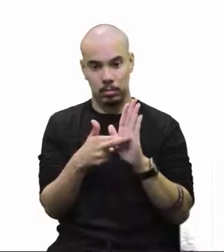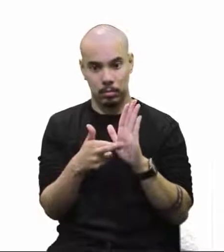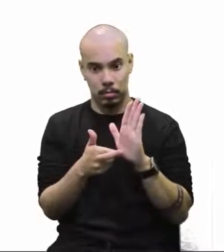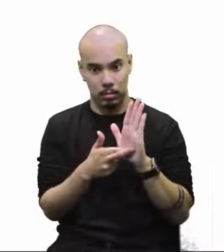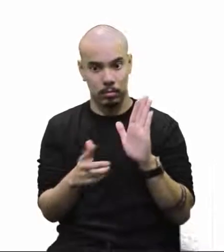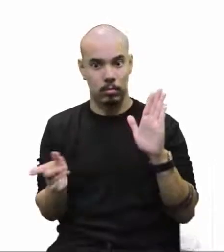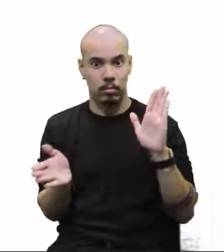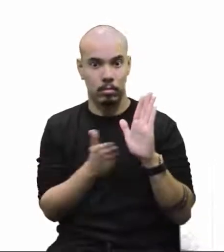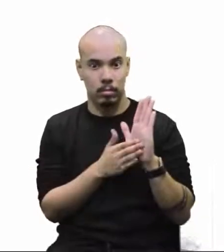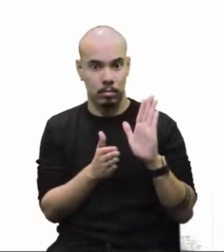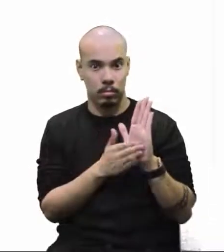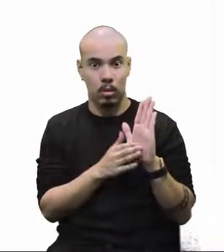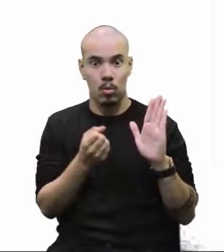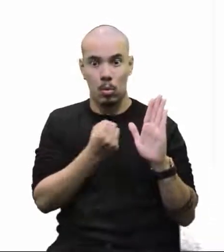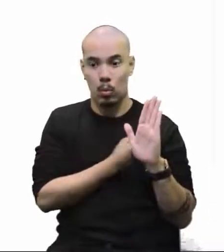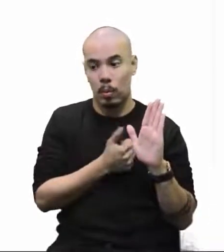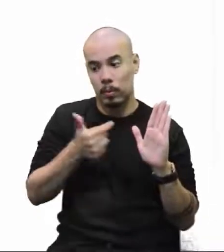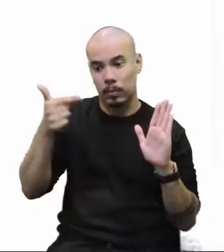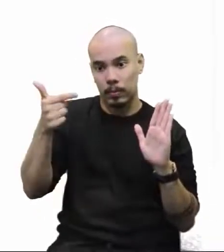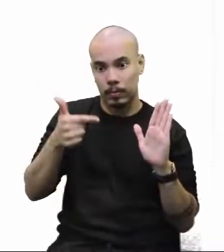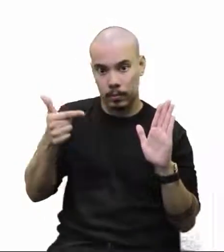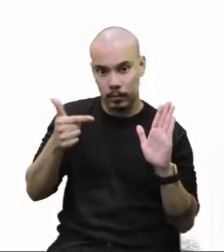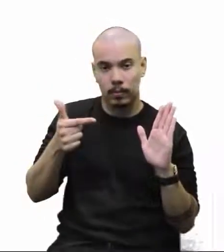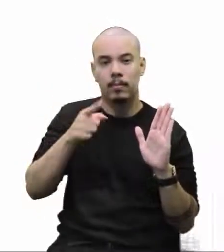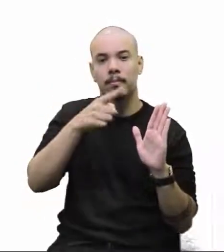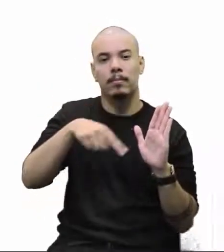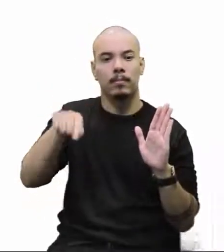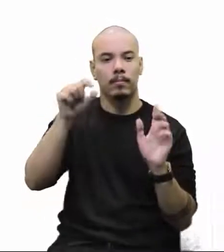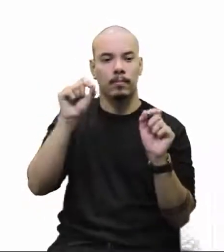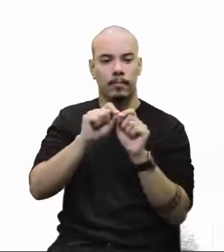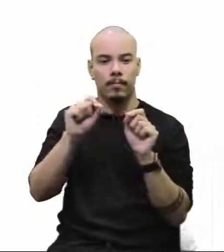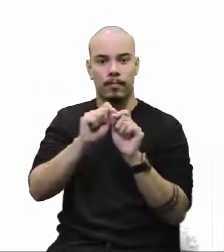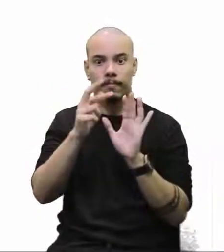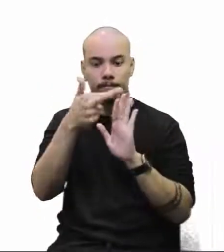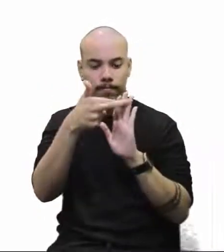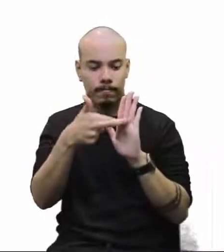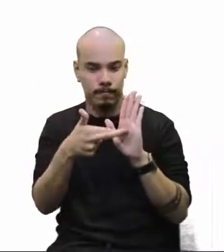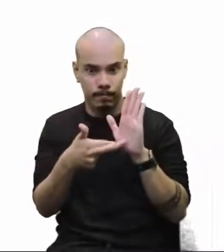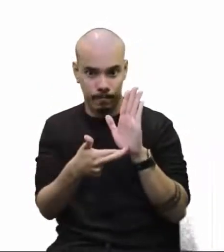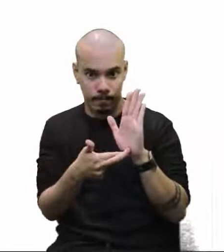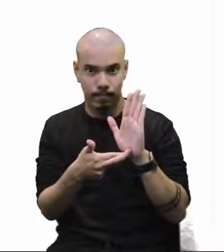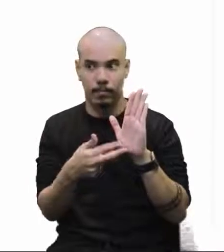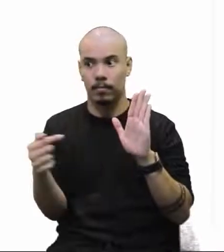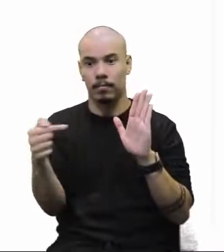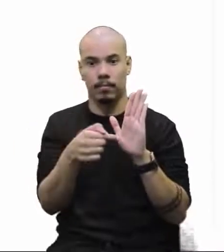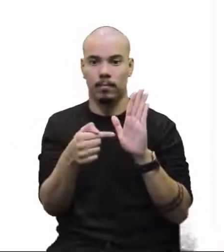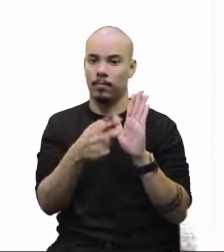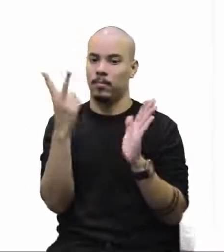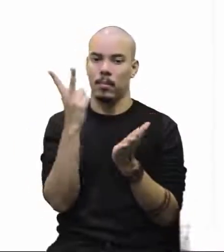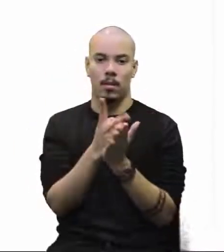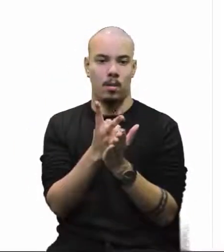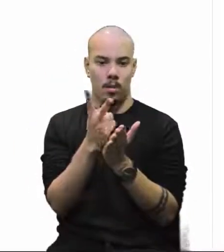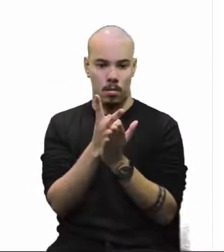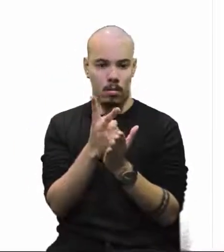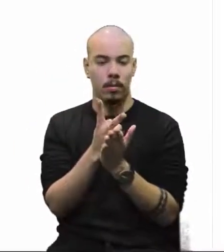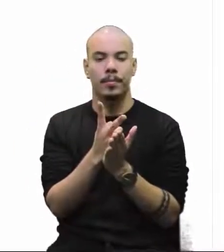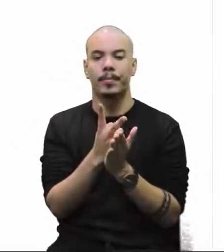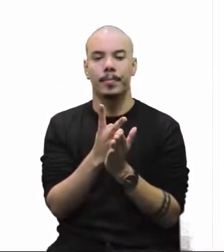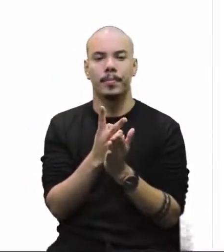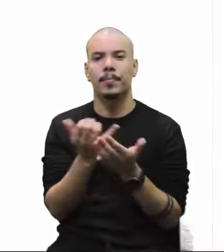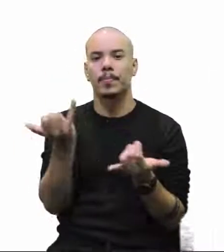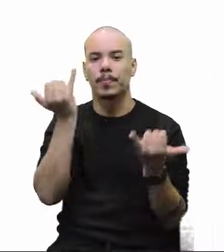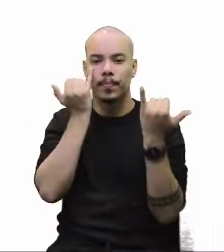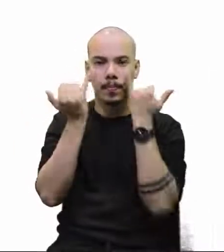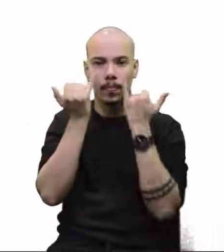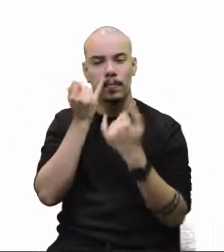direita número 2. Então, você vai fazer a regrinha da mão aí. Bom, aqui são os